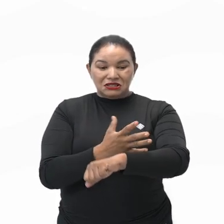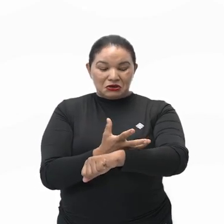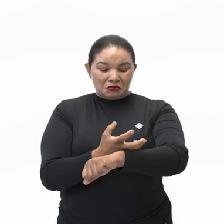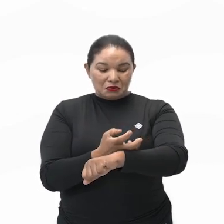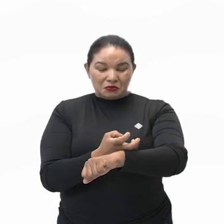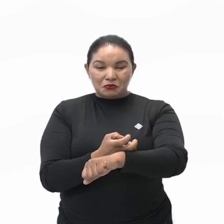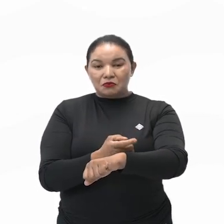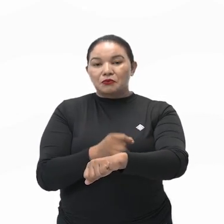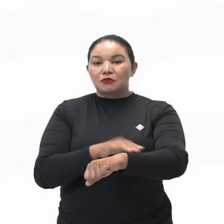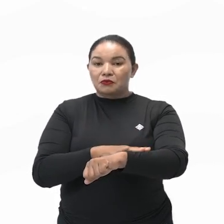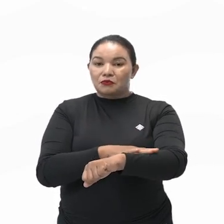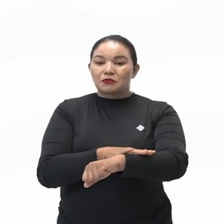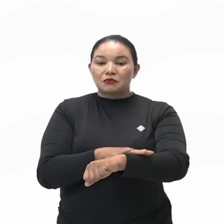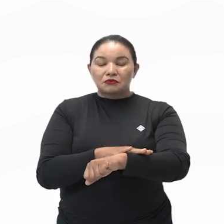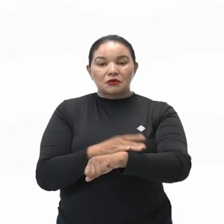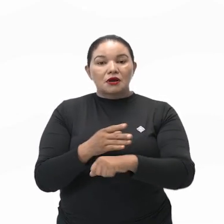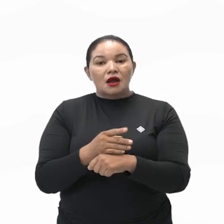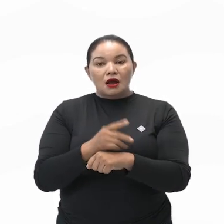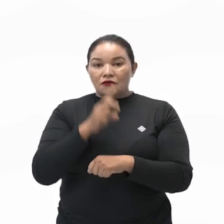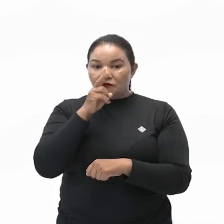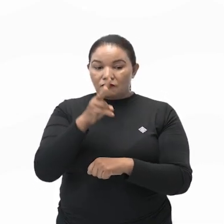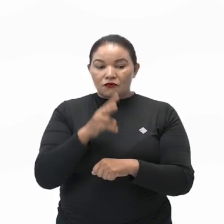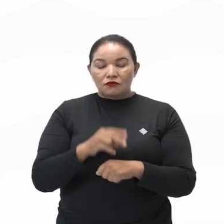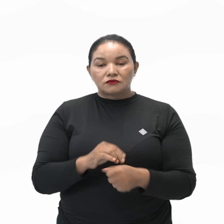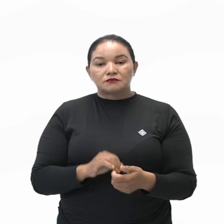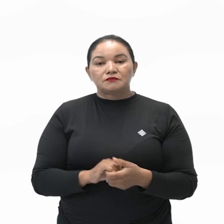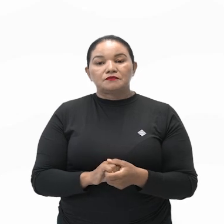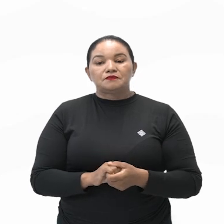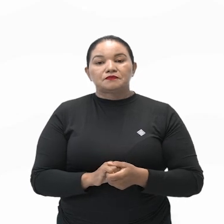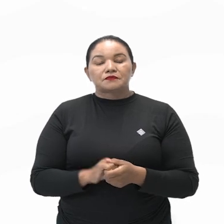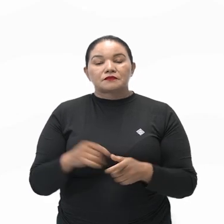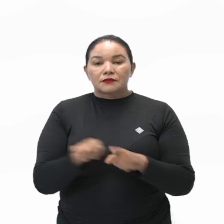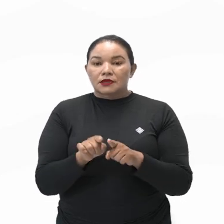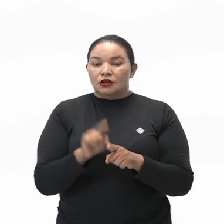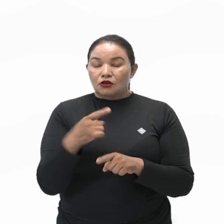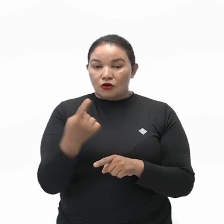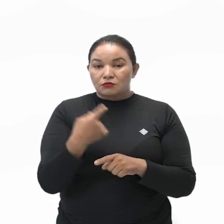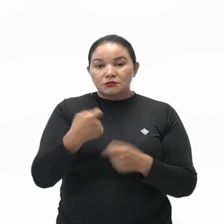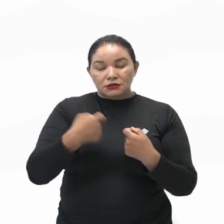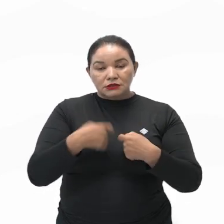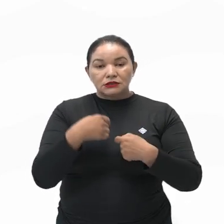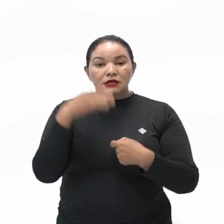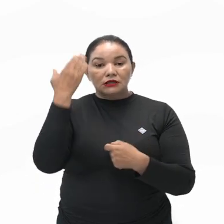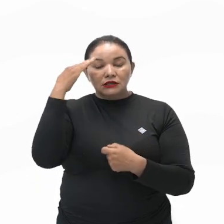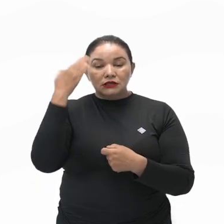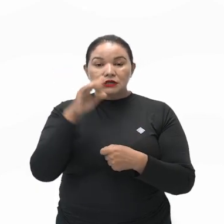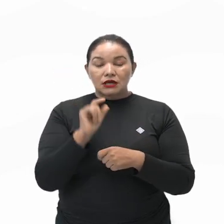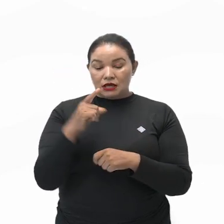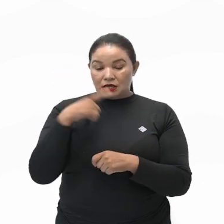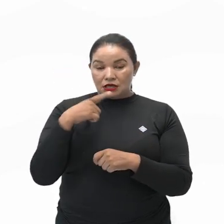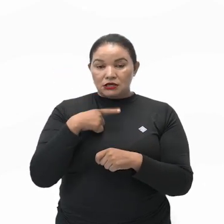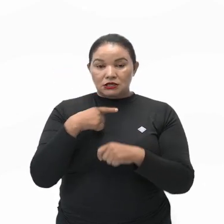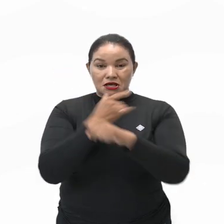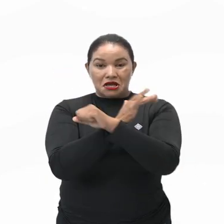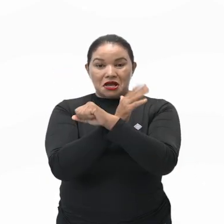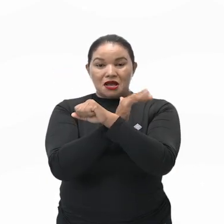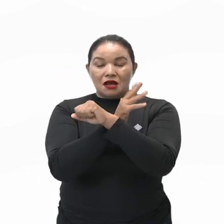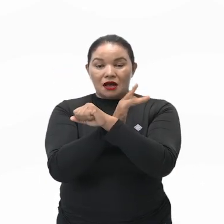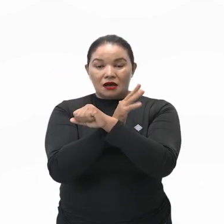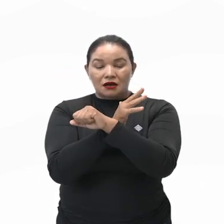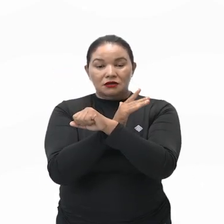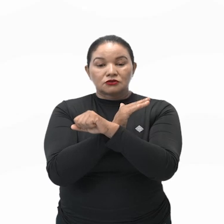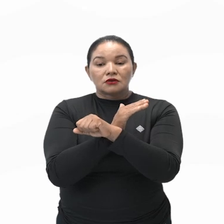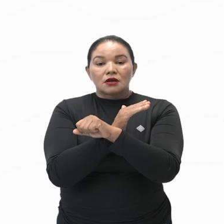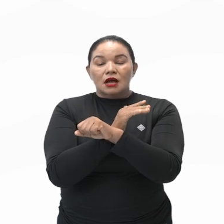muito altos. Então é importante a gente entender que quando a gente tem ácidos, só eu